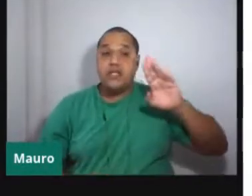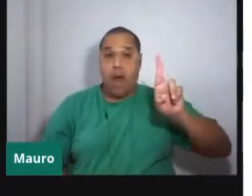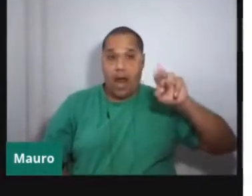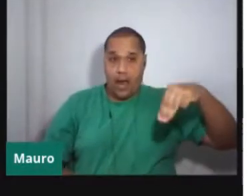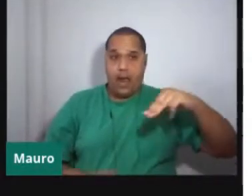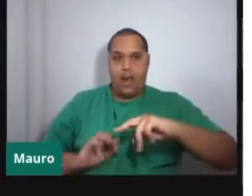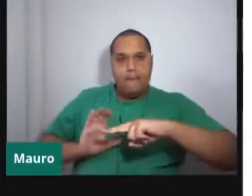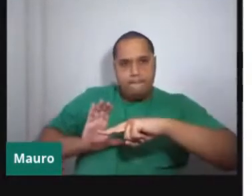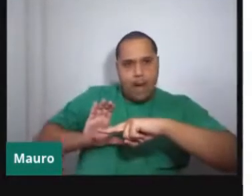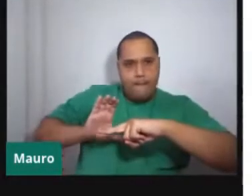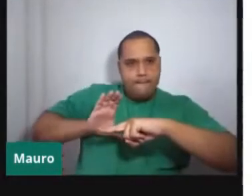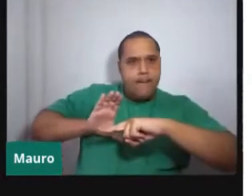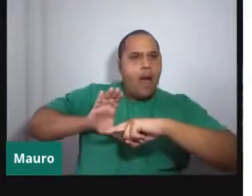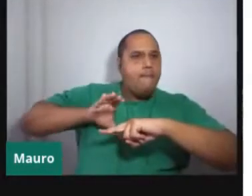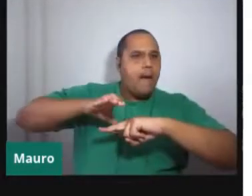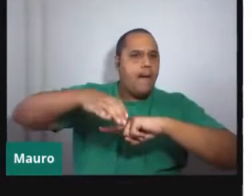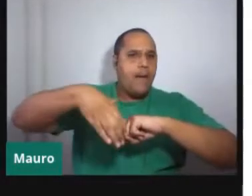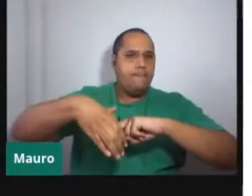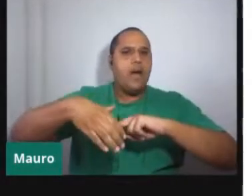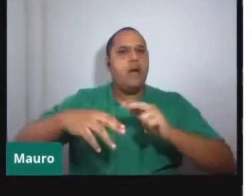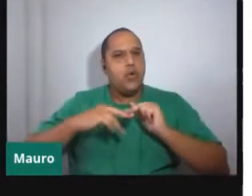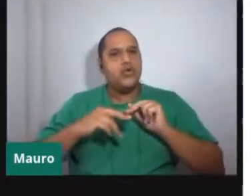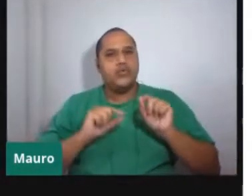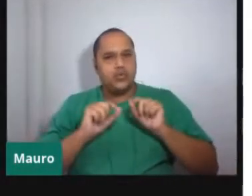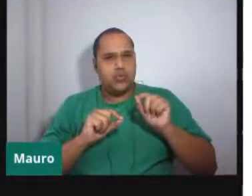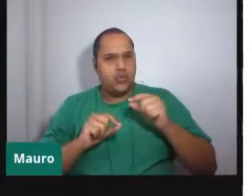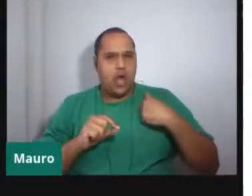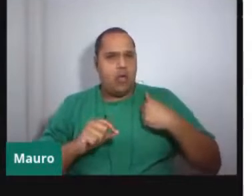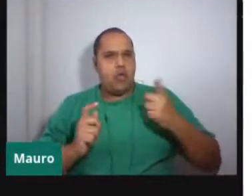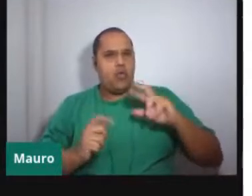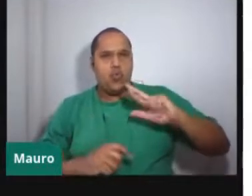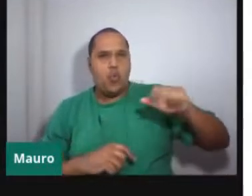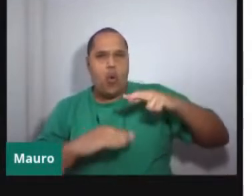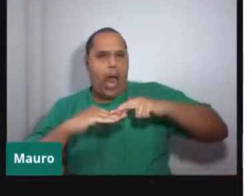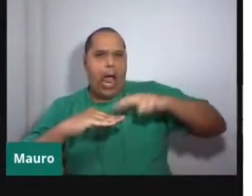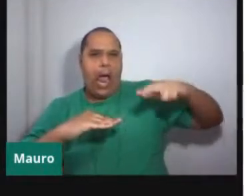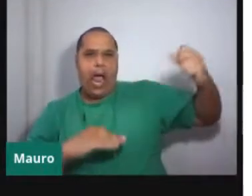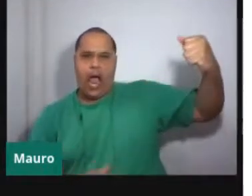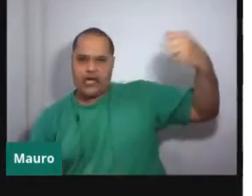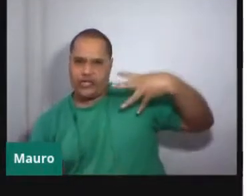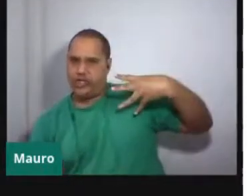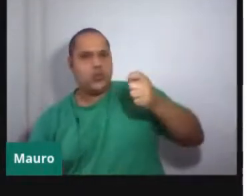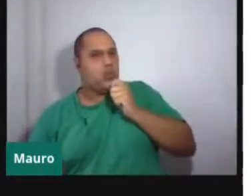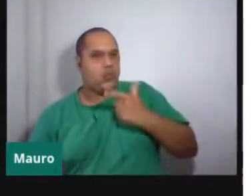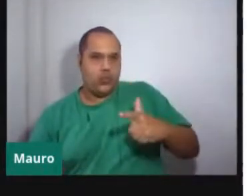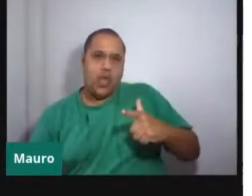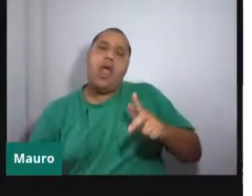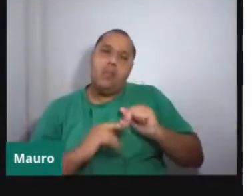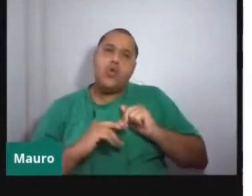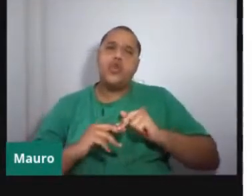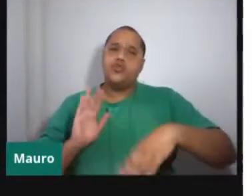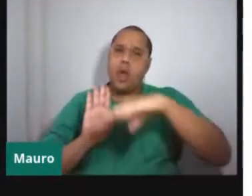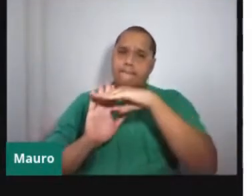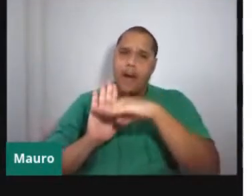funcional, principalmente porque é um método não invasivo e não envolve nenhuma radiação, envolve princípios físicos básicos